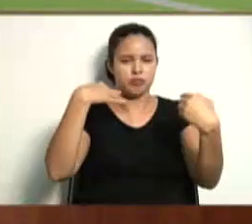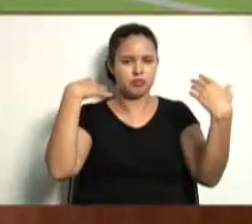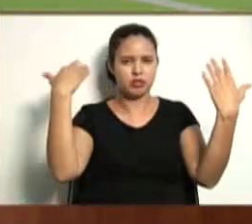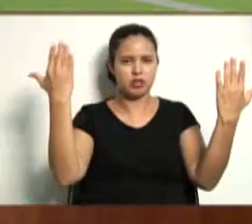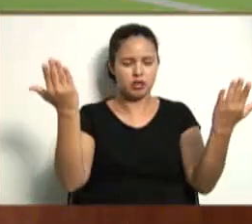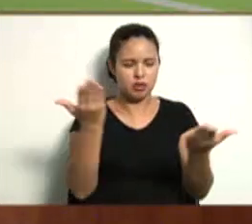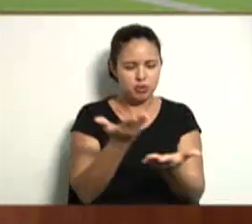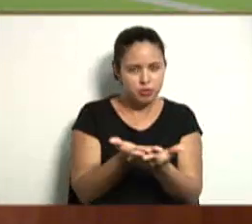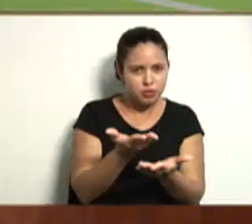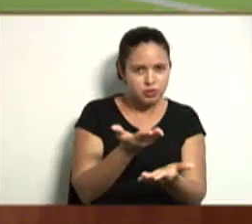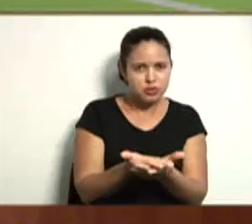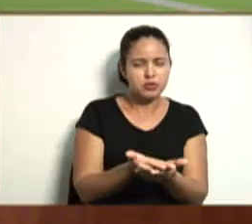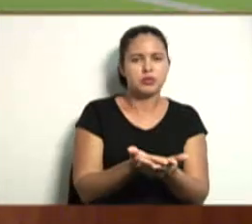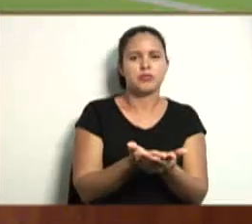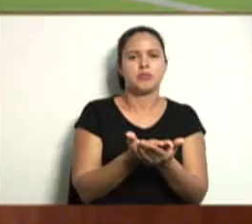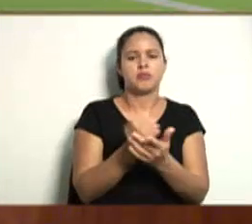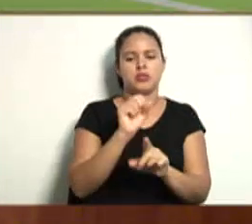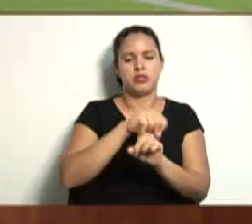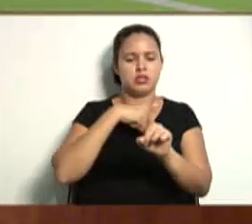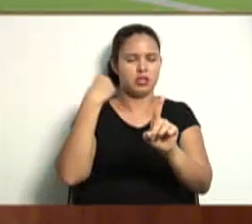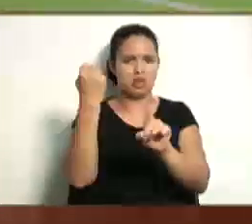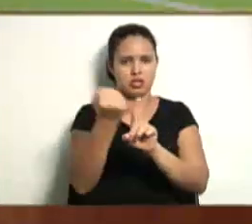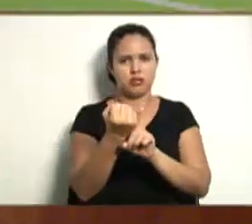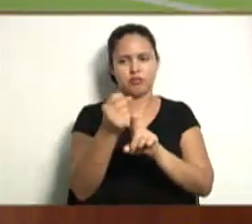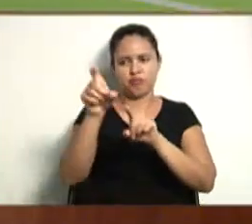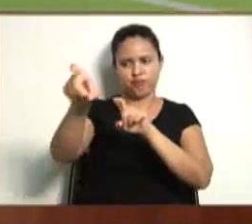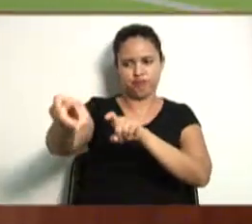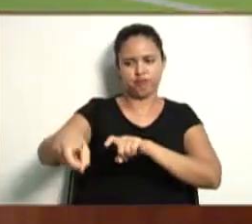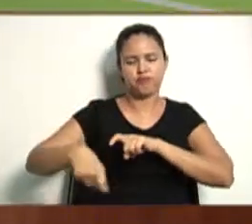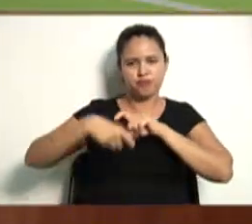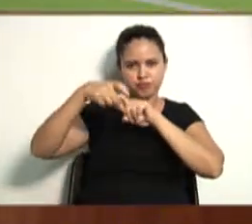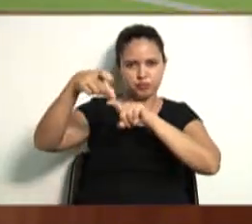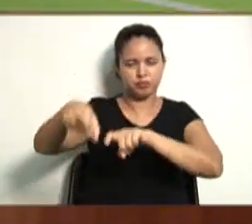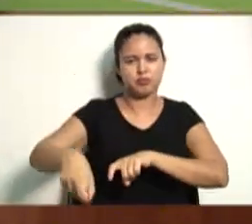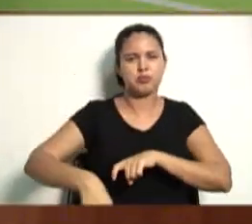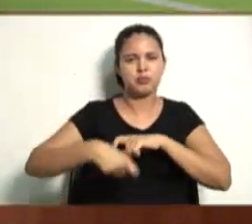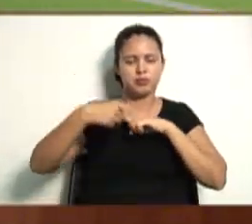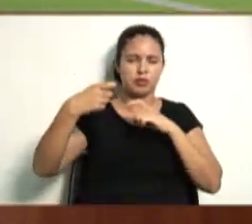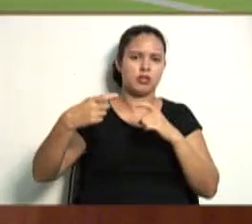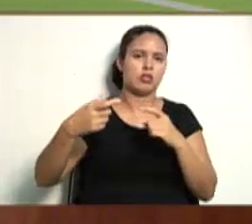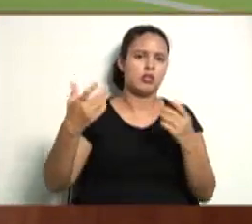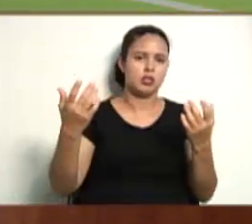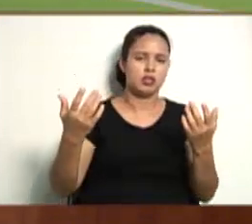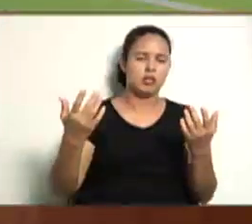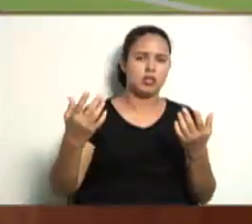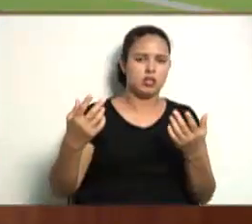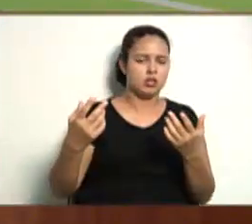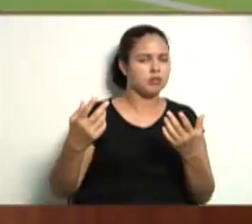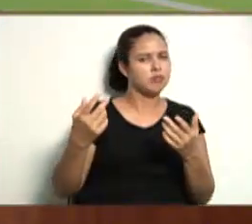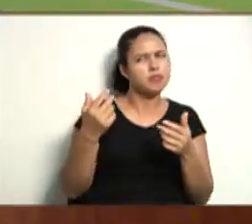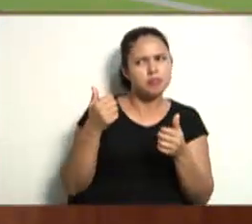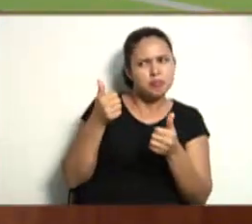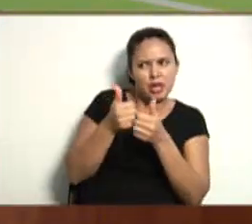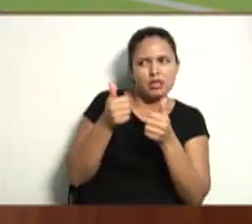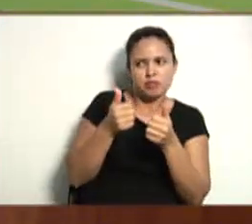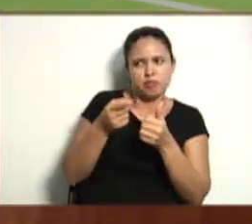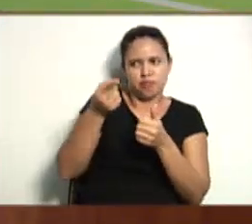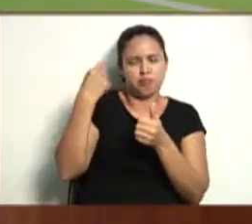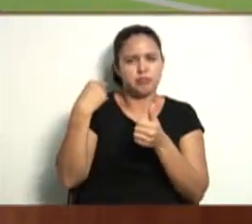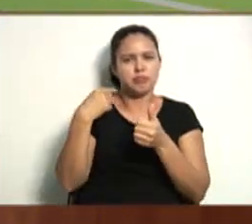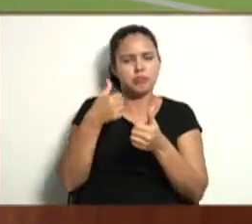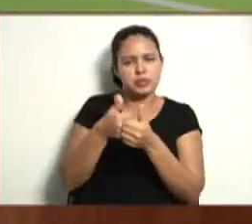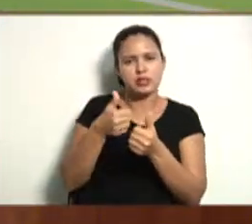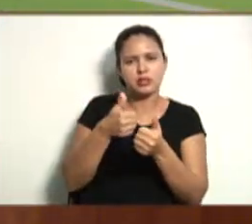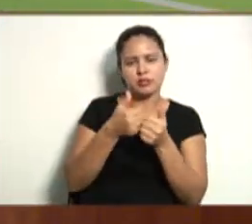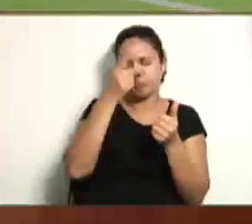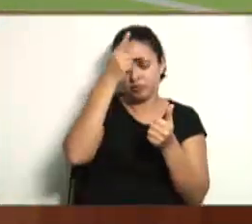agricultores, passaram a ser sedentários. Eles cultivavam a terra, cuidavam dos animais e aí moravam